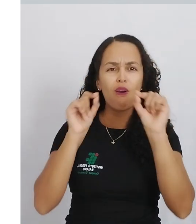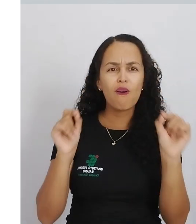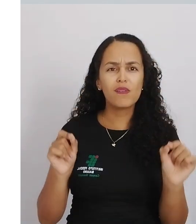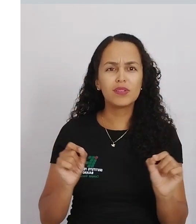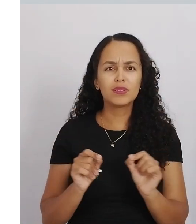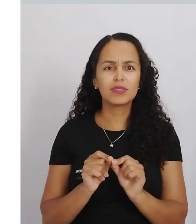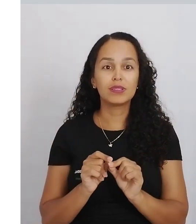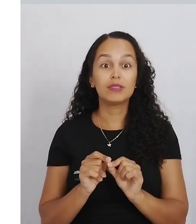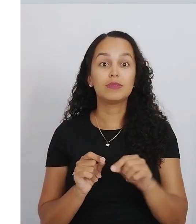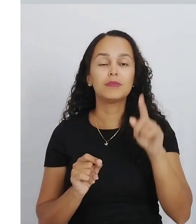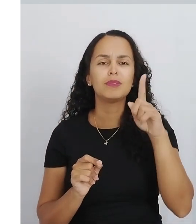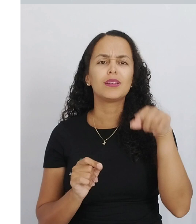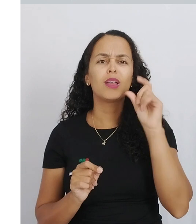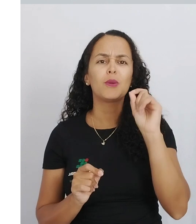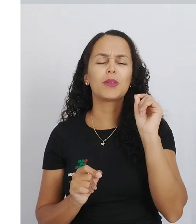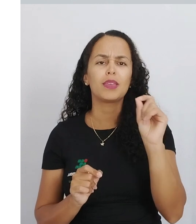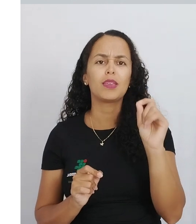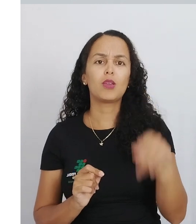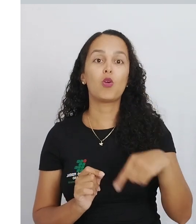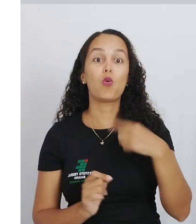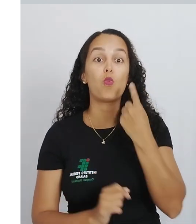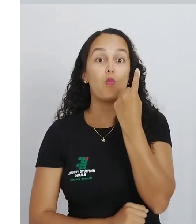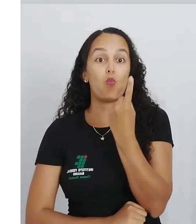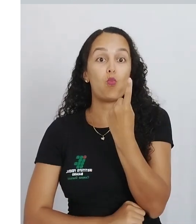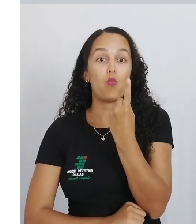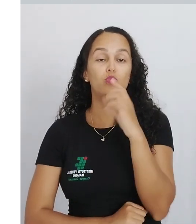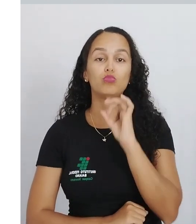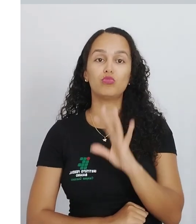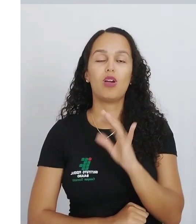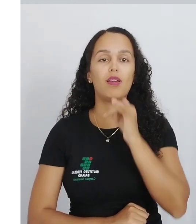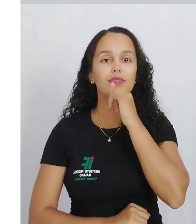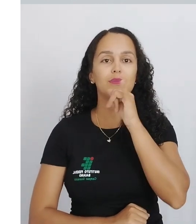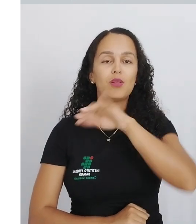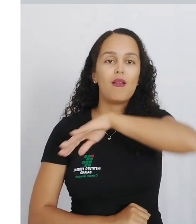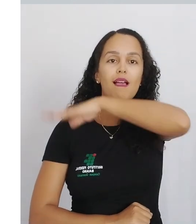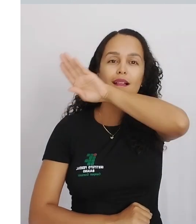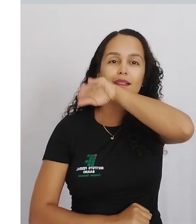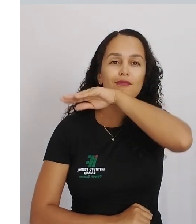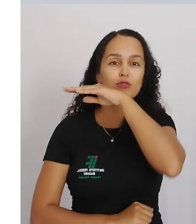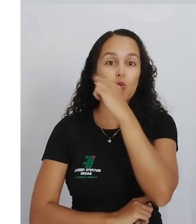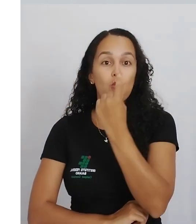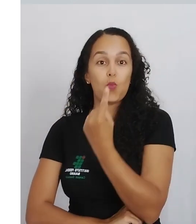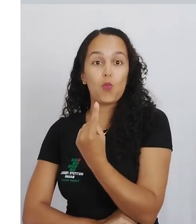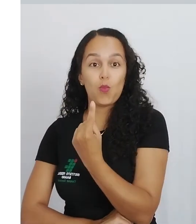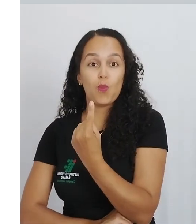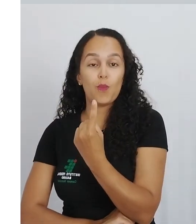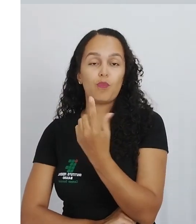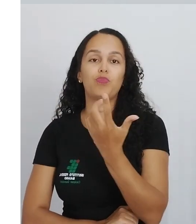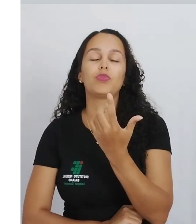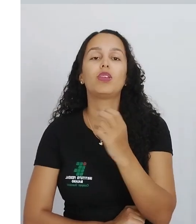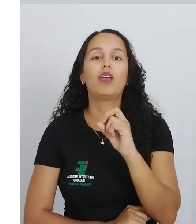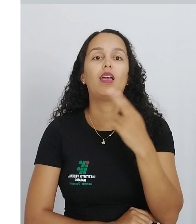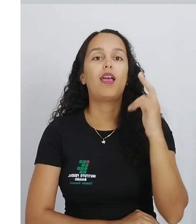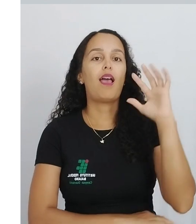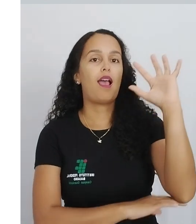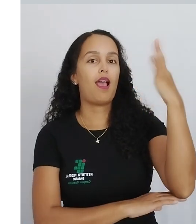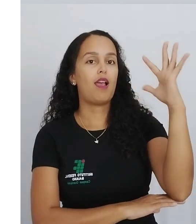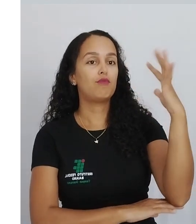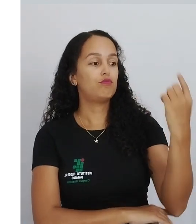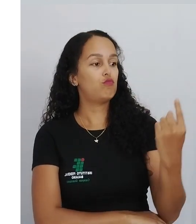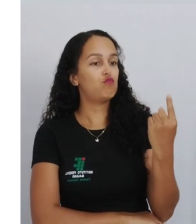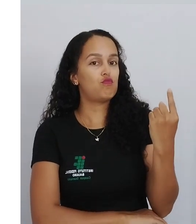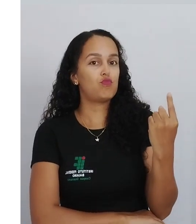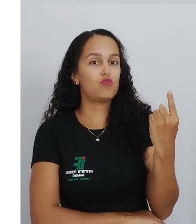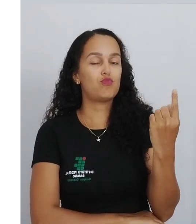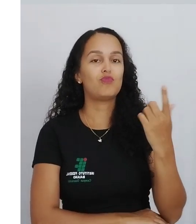uma população, aquele único exemplar. Por exemplo, o elefante sozinho, uma árvore sozinha, um macaco sozinho,